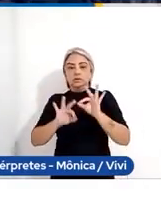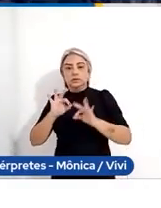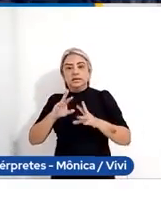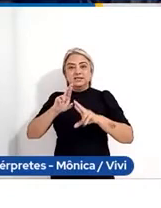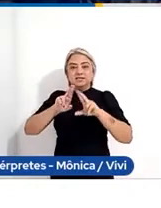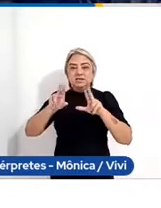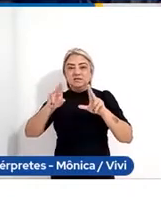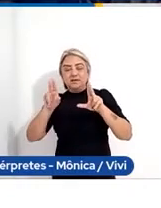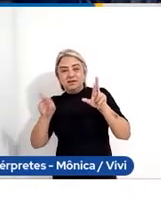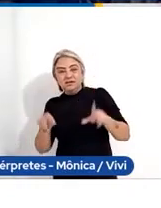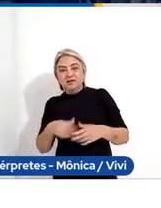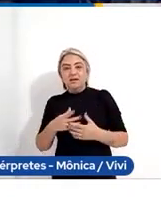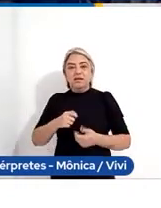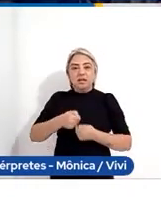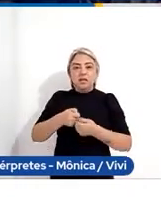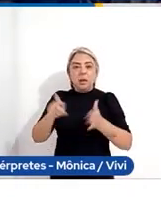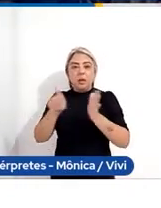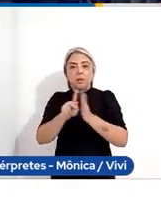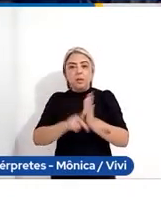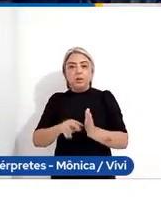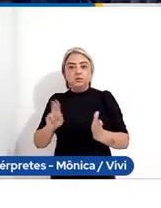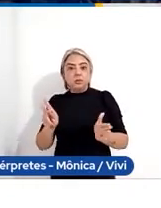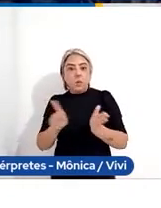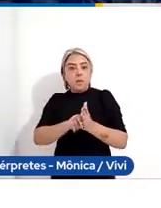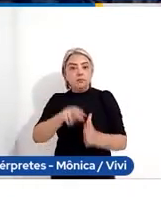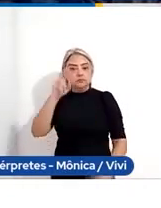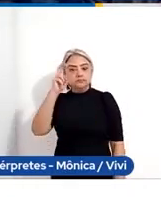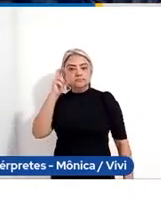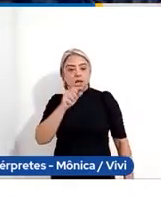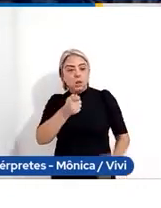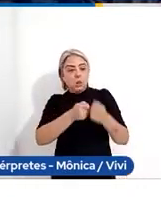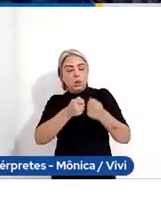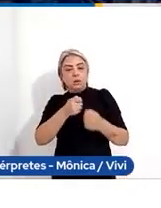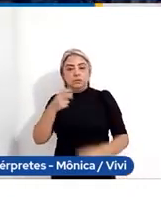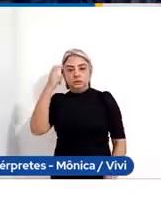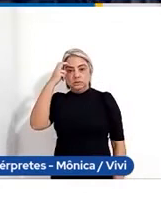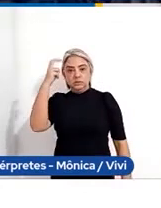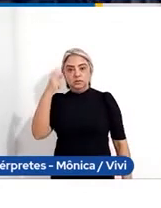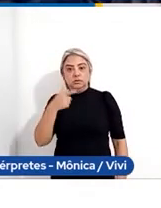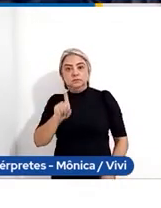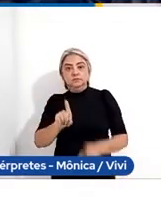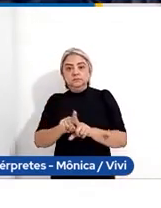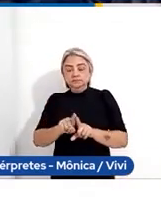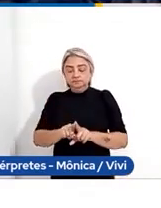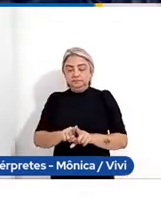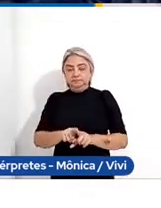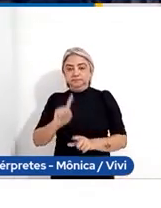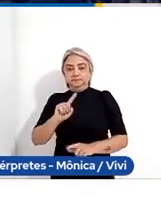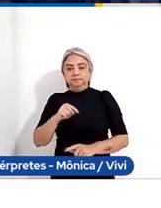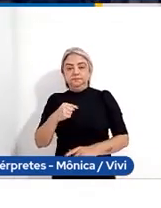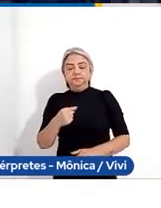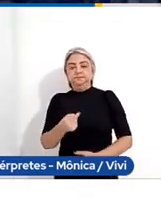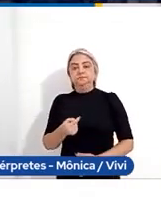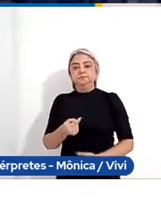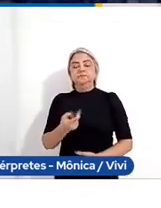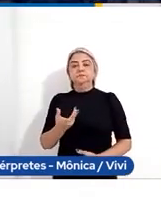na dominação de propriedade, no domínio de propriedade intelectual causa. E, para além dele, né, o meu